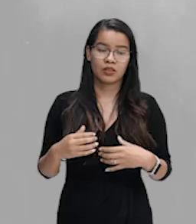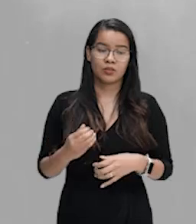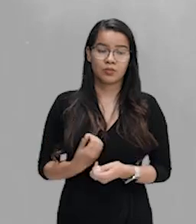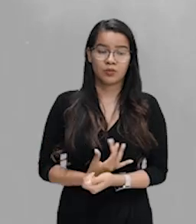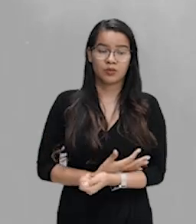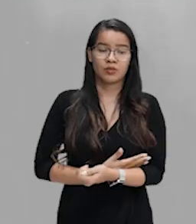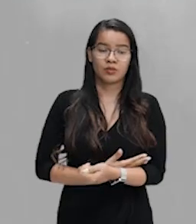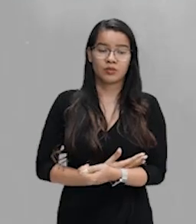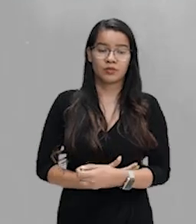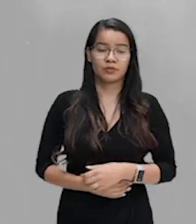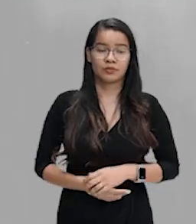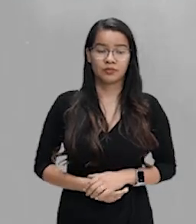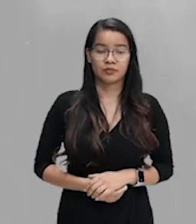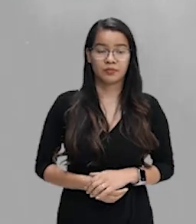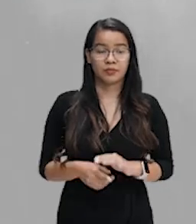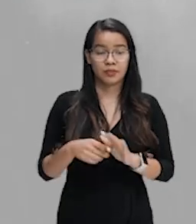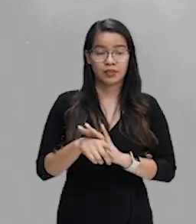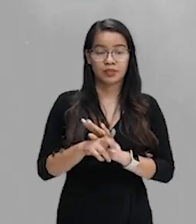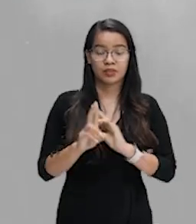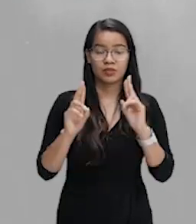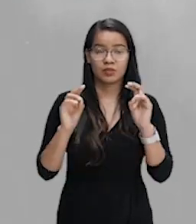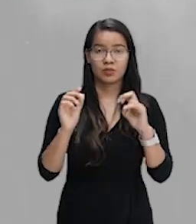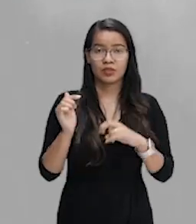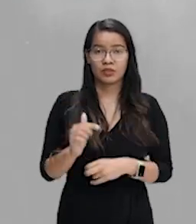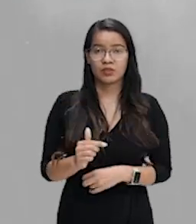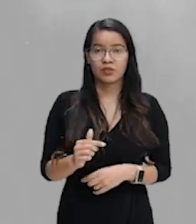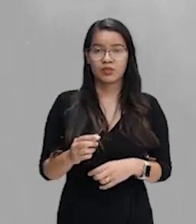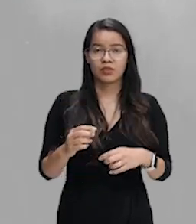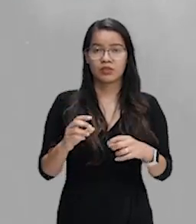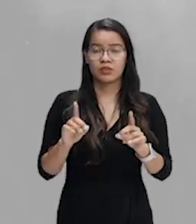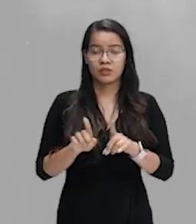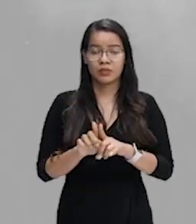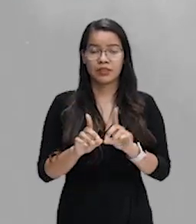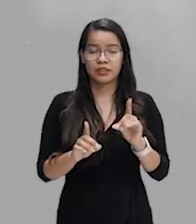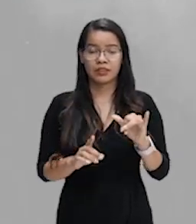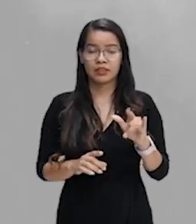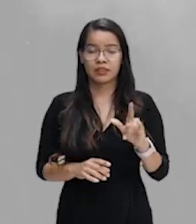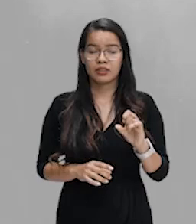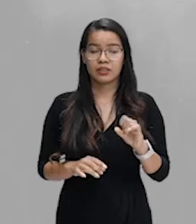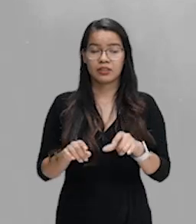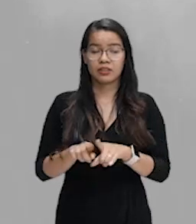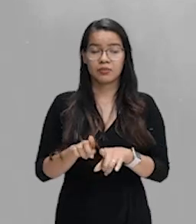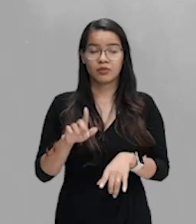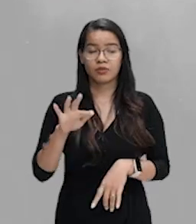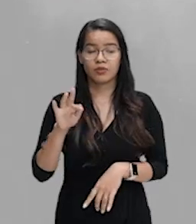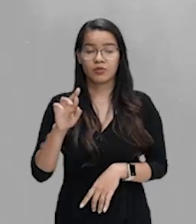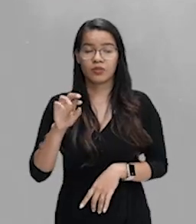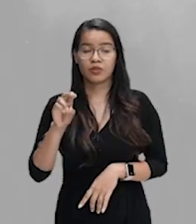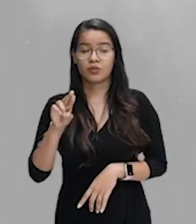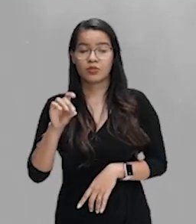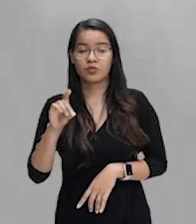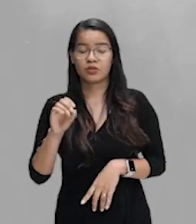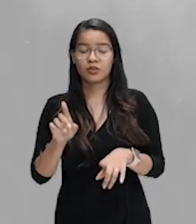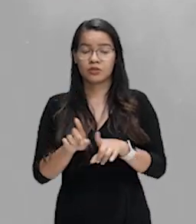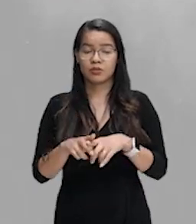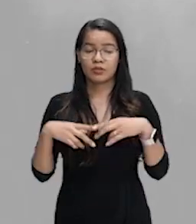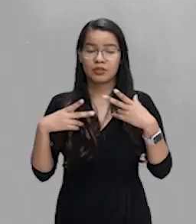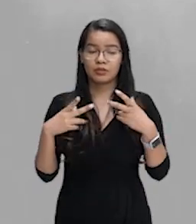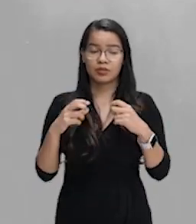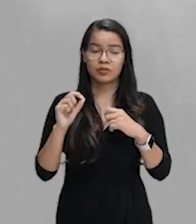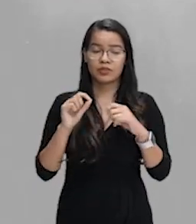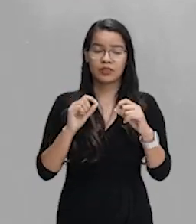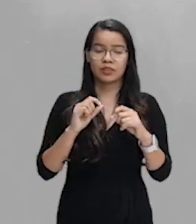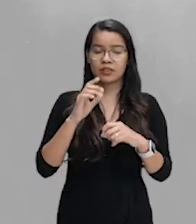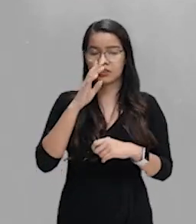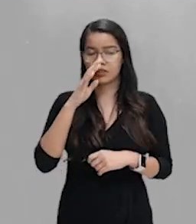automatismo psíquico puro. Pesquisem sobre isso, pesquisem sobre Dalí, Freud e percebam que vocês assistem muitos filmes,